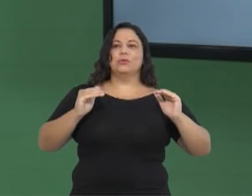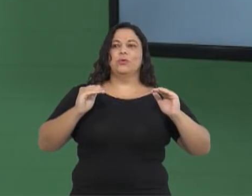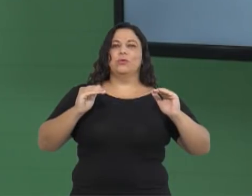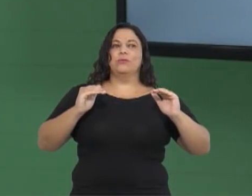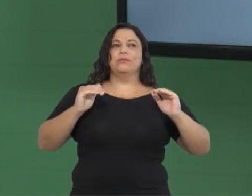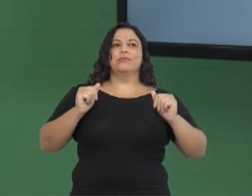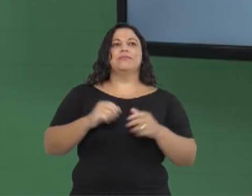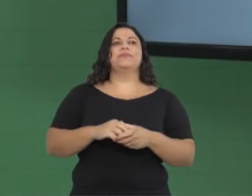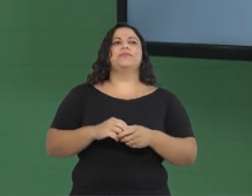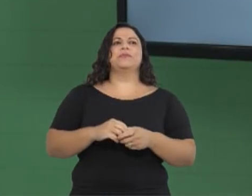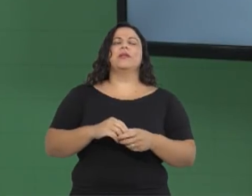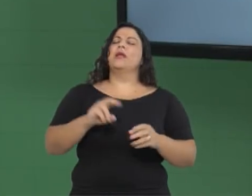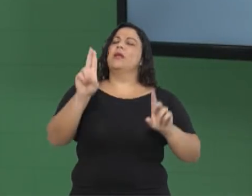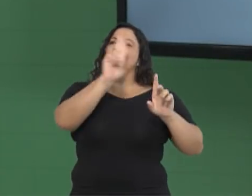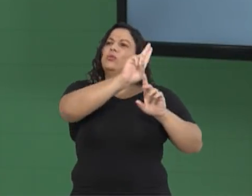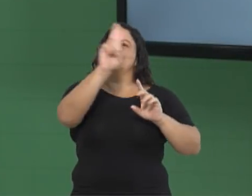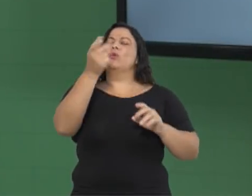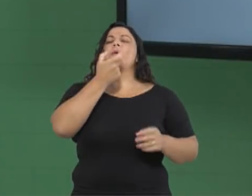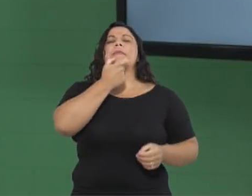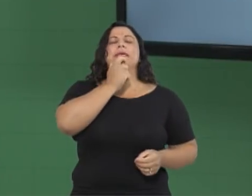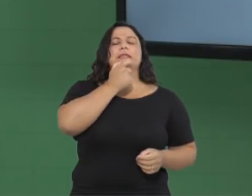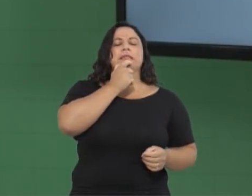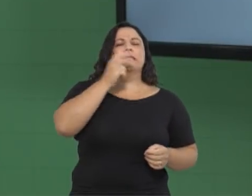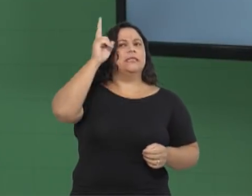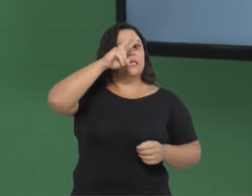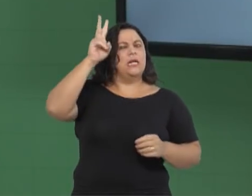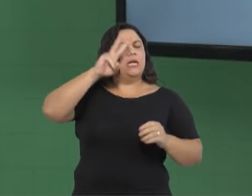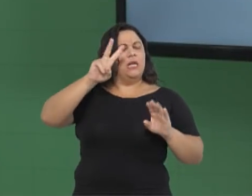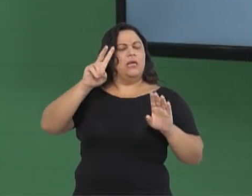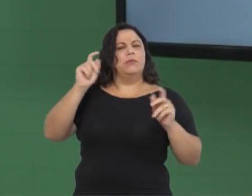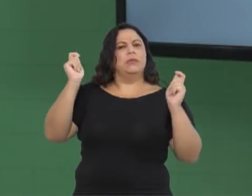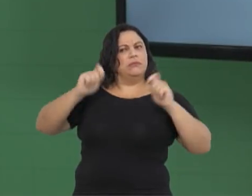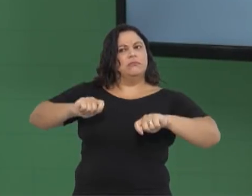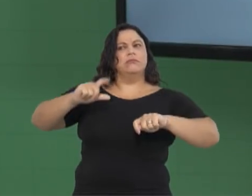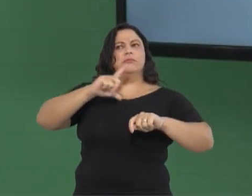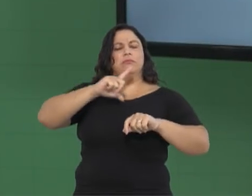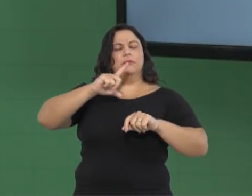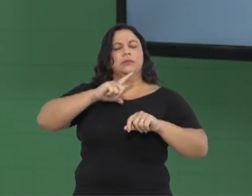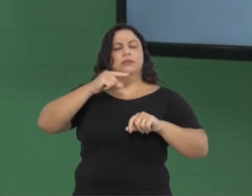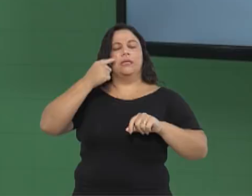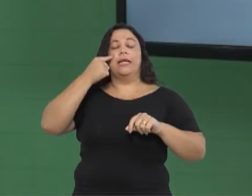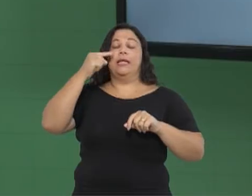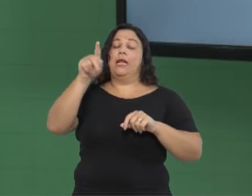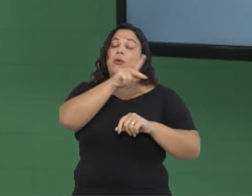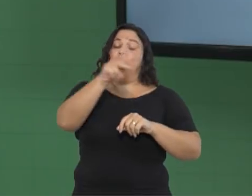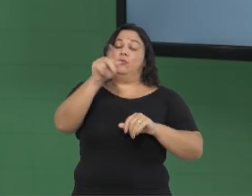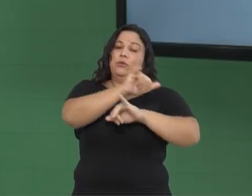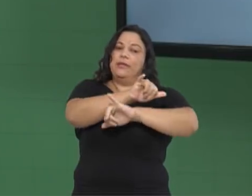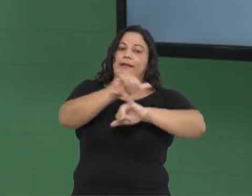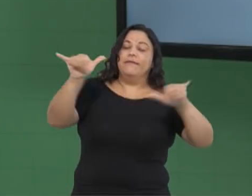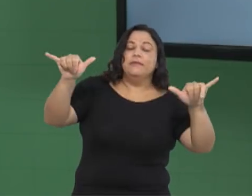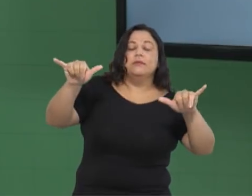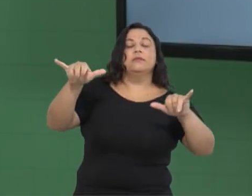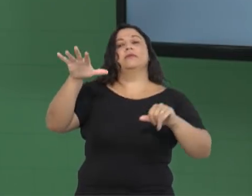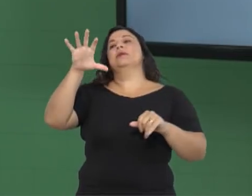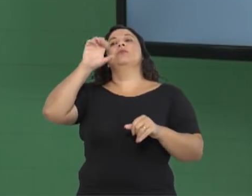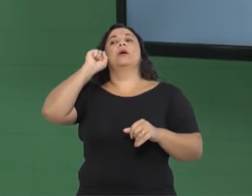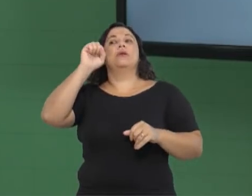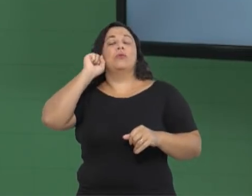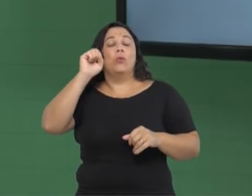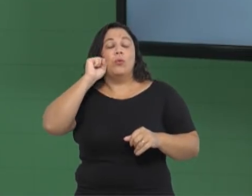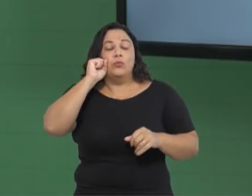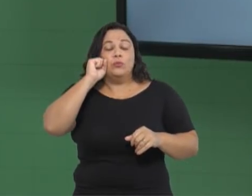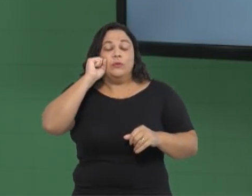vocês podem utilizar para vocês revisarem o sonzinho dos números em inglês. Acho que é bem